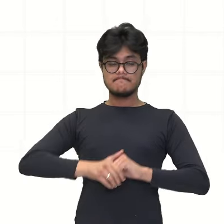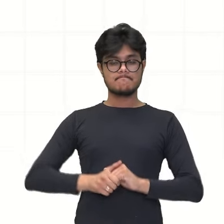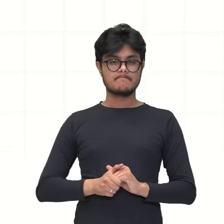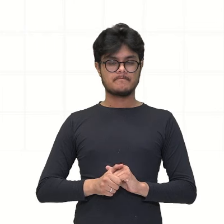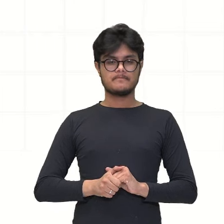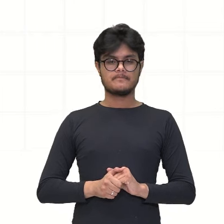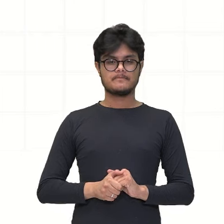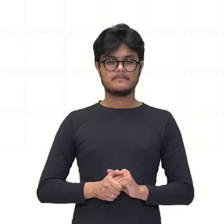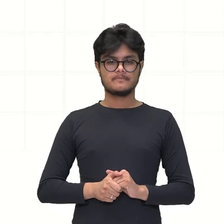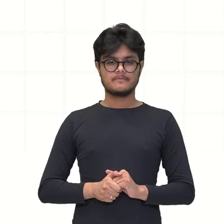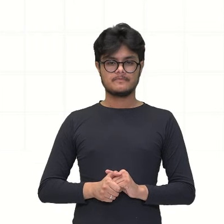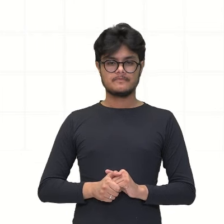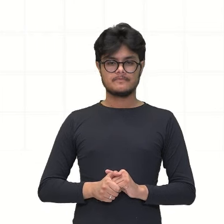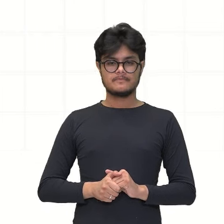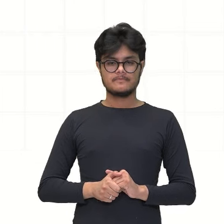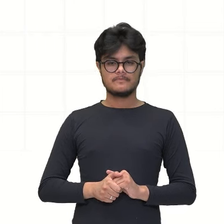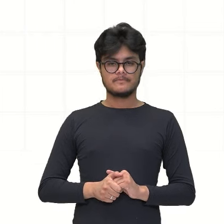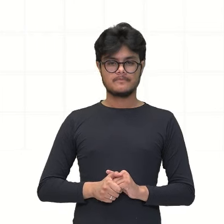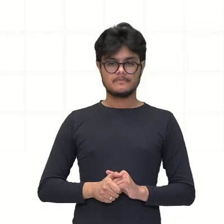aqui, ó, de